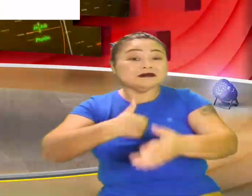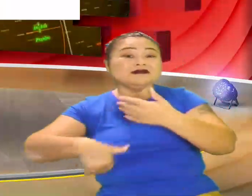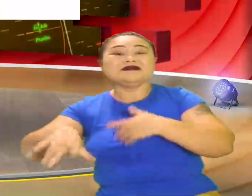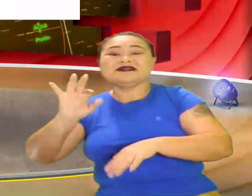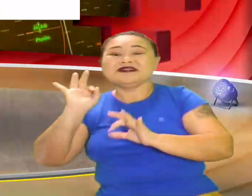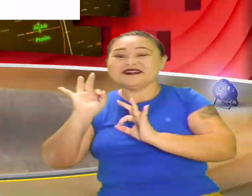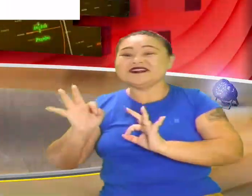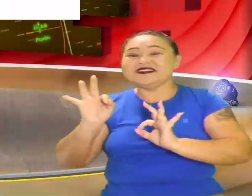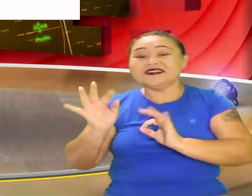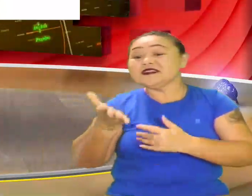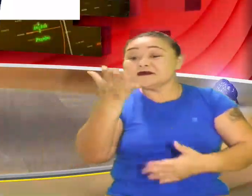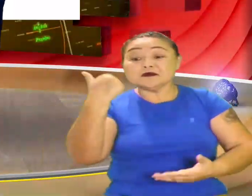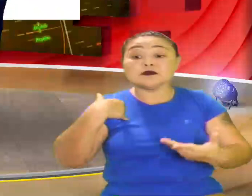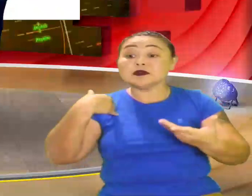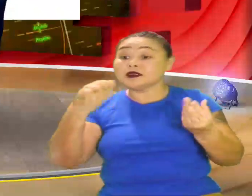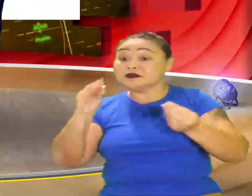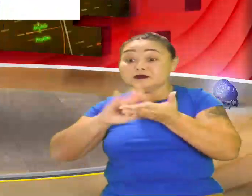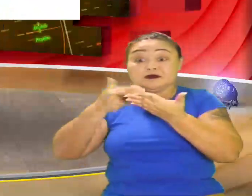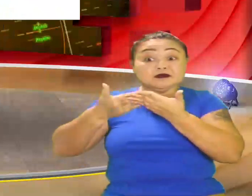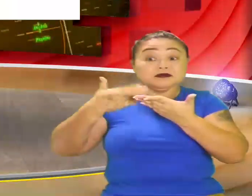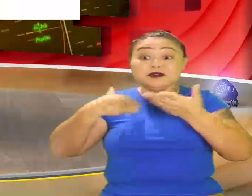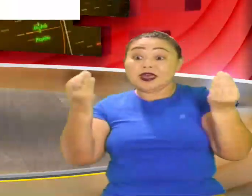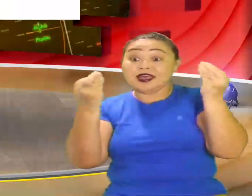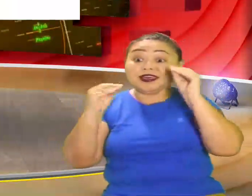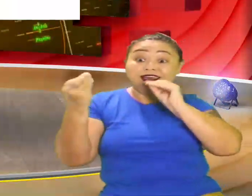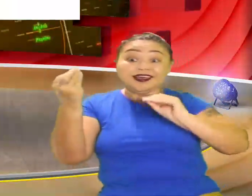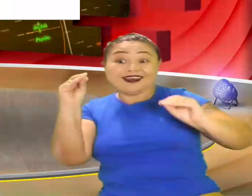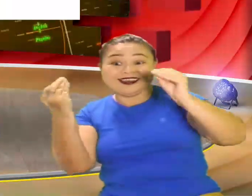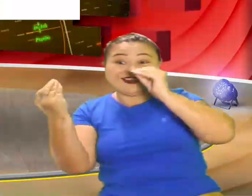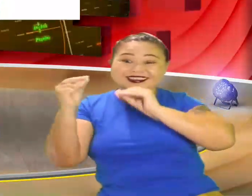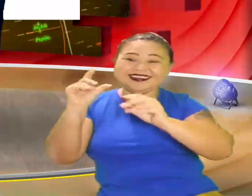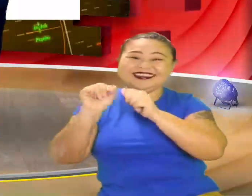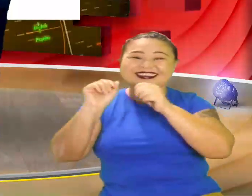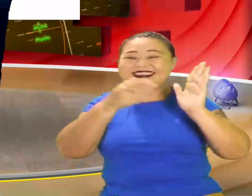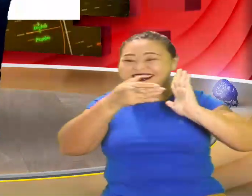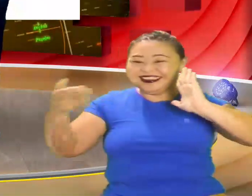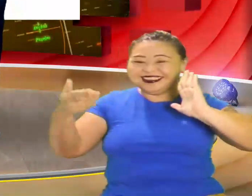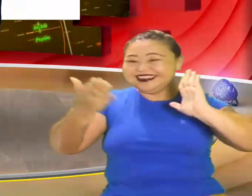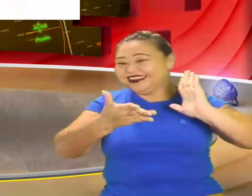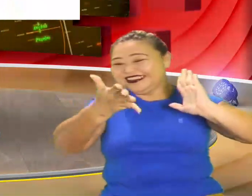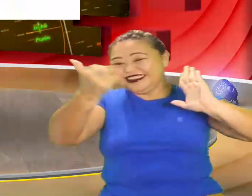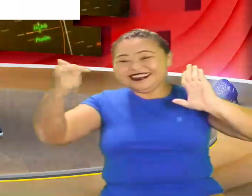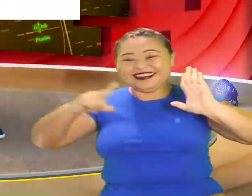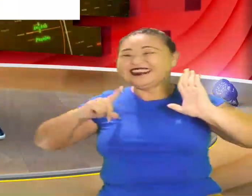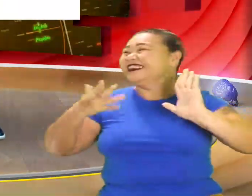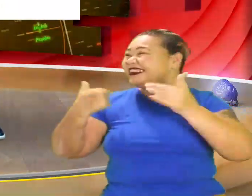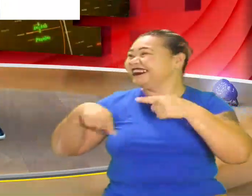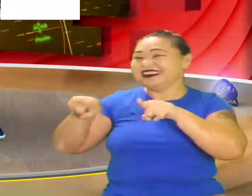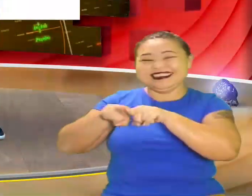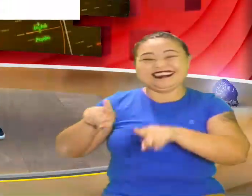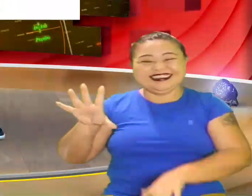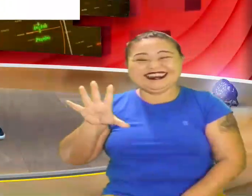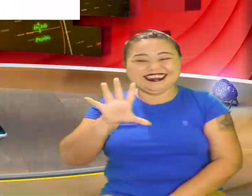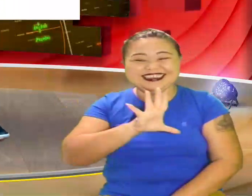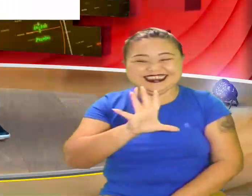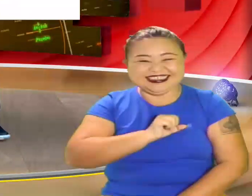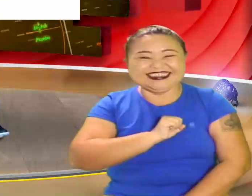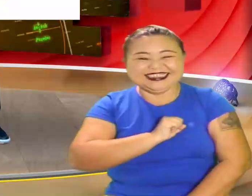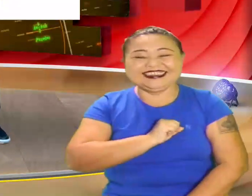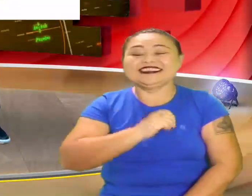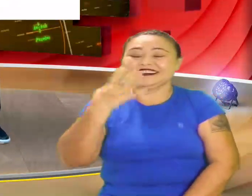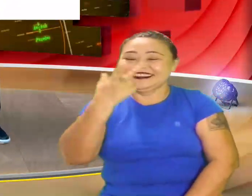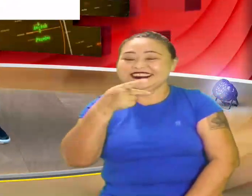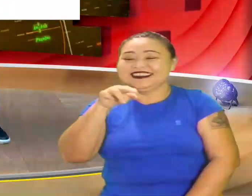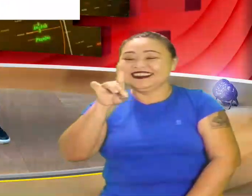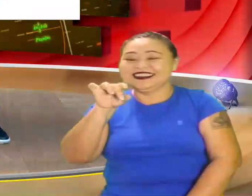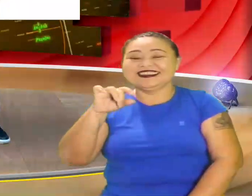calcular, interpretar, interpolar. Vamos lá, né? A professora Aldelina se amarra, né, nas nossas